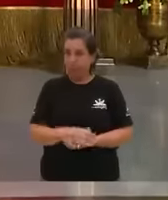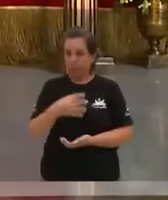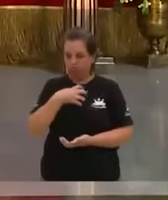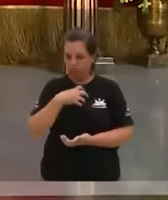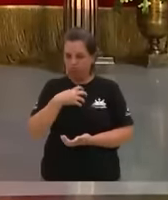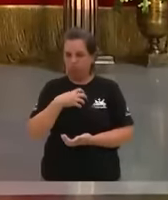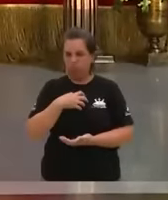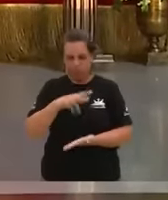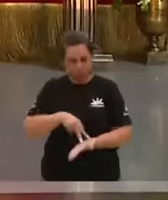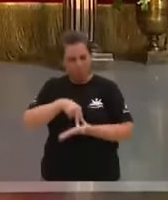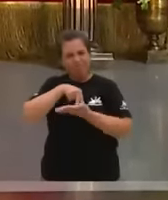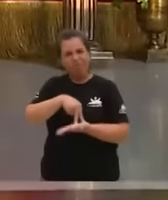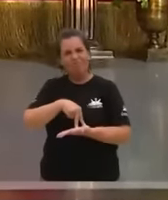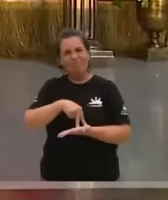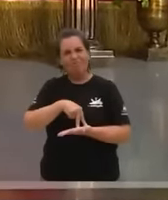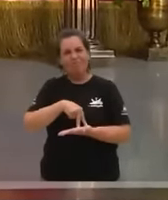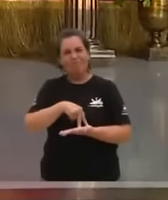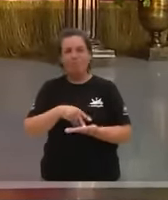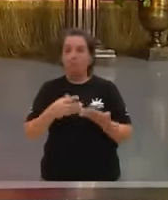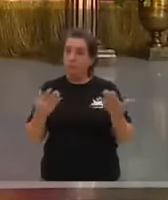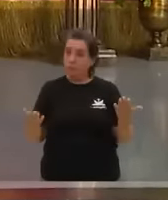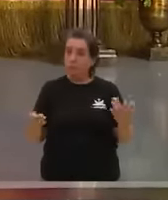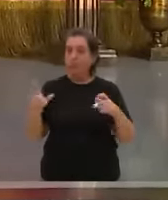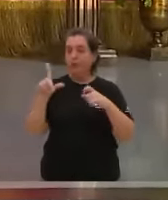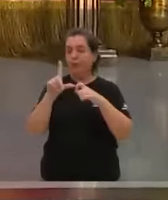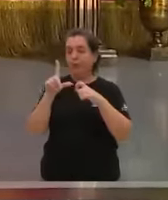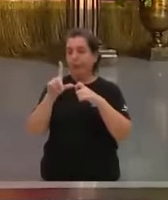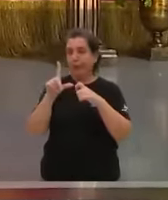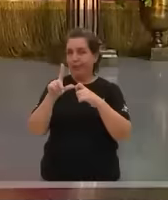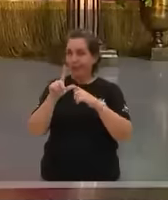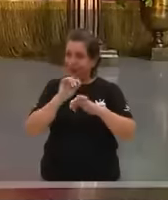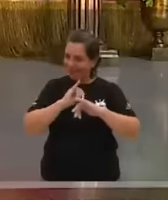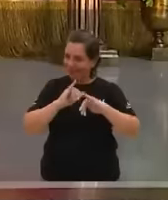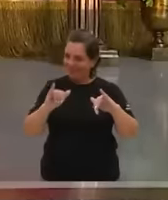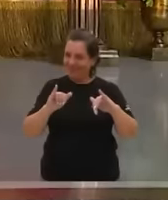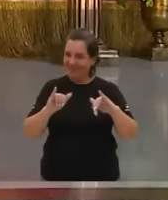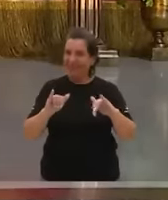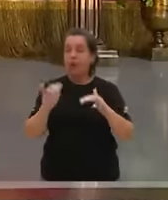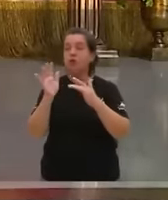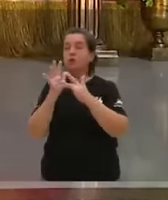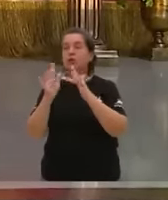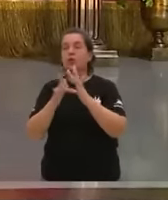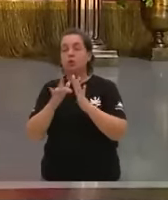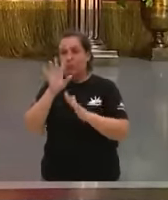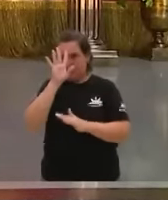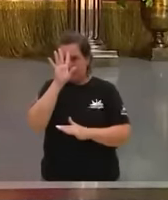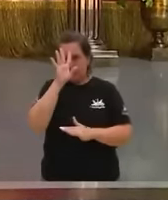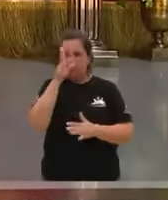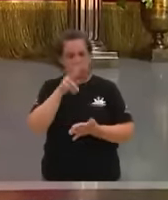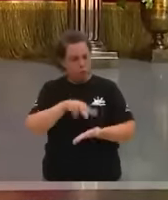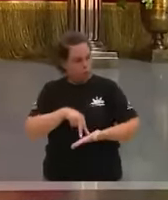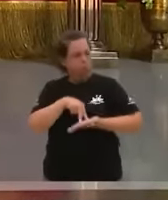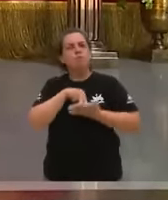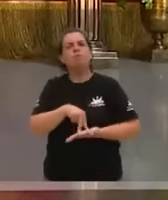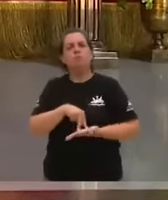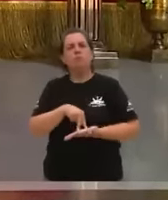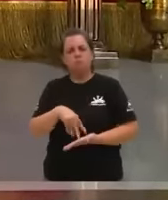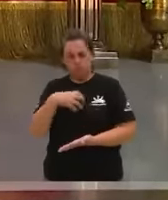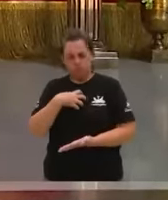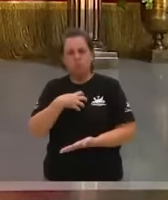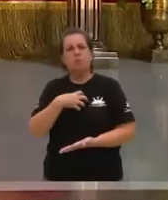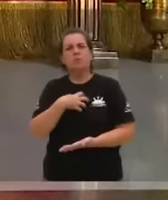Atitudes de firmeza. Lucas diz, Jesus tomou a decisão com